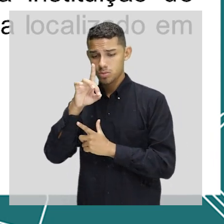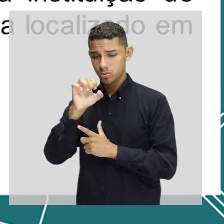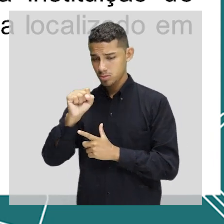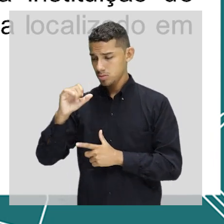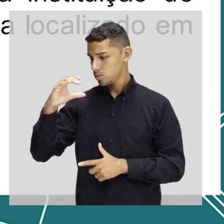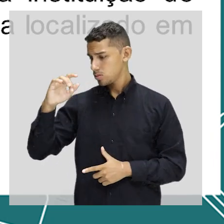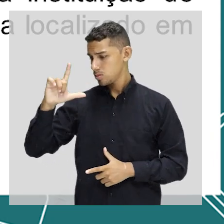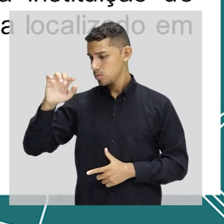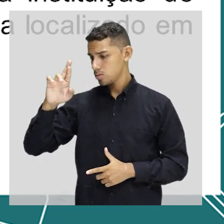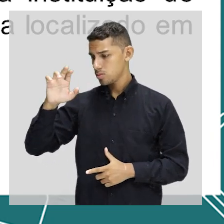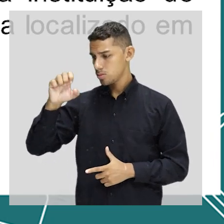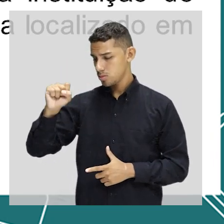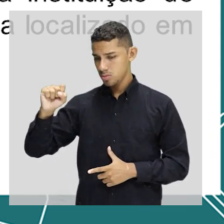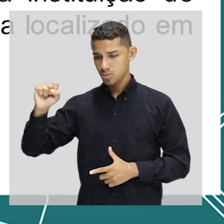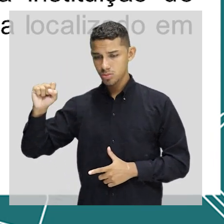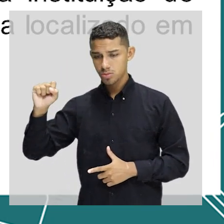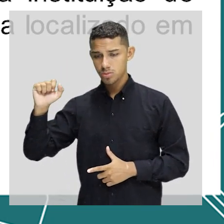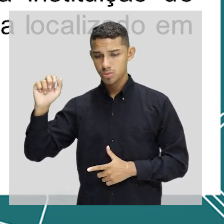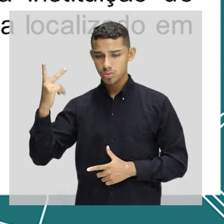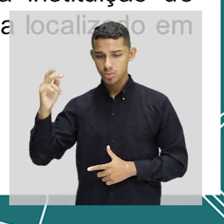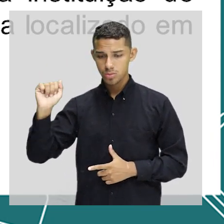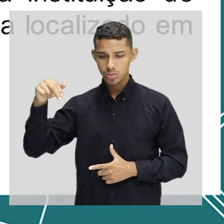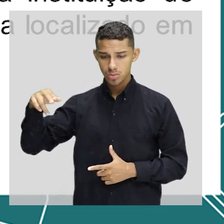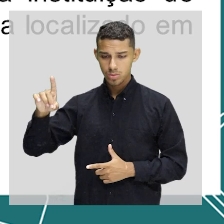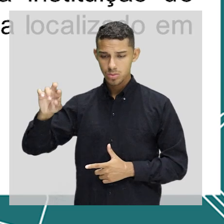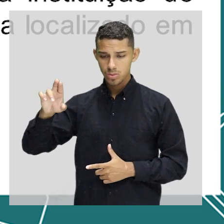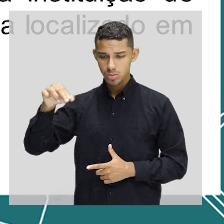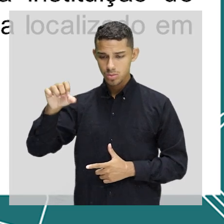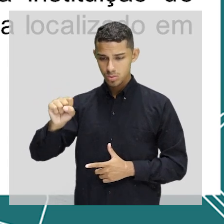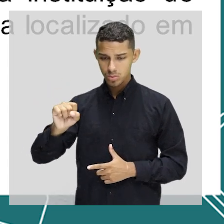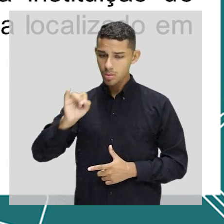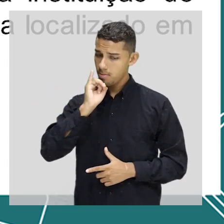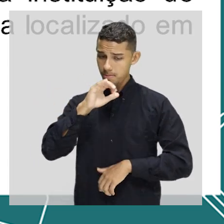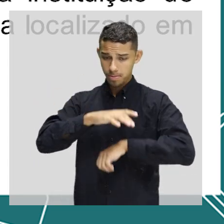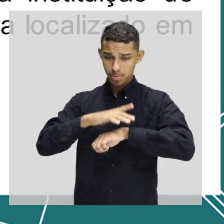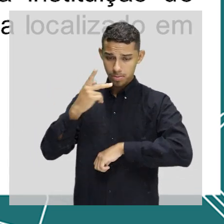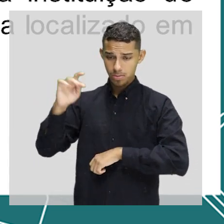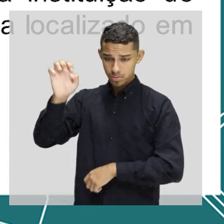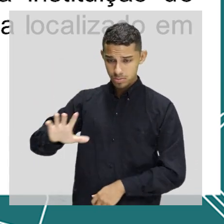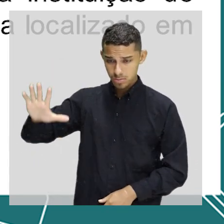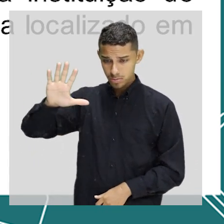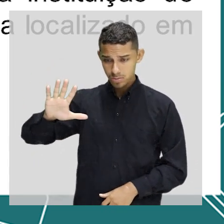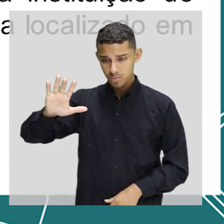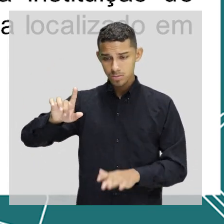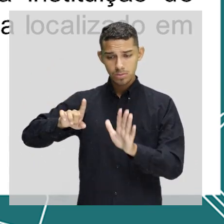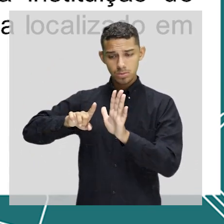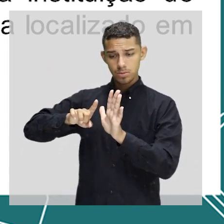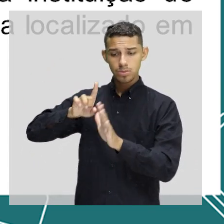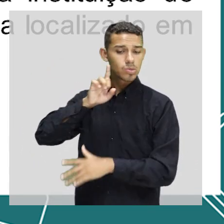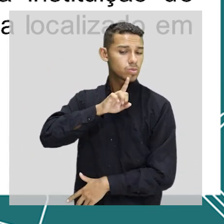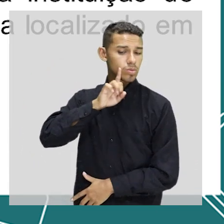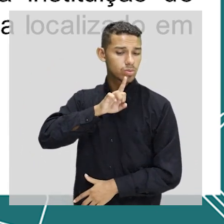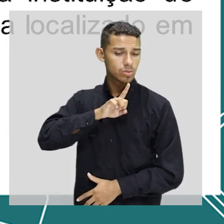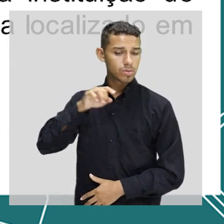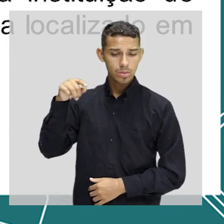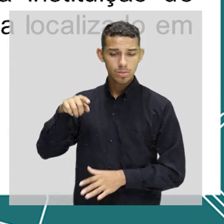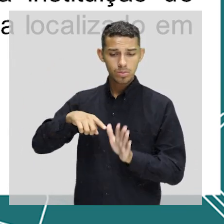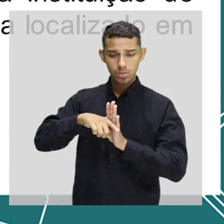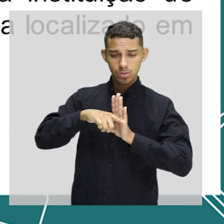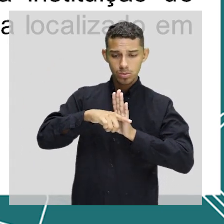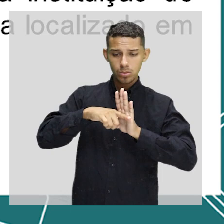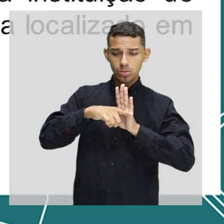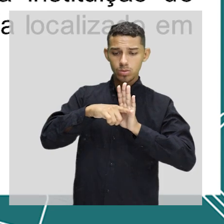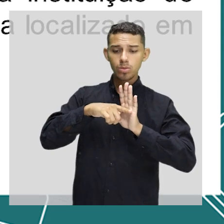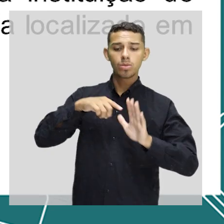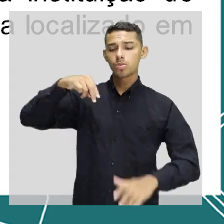é o maior acelerador de partículas do mundo, certo? E pertence à Organização Europeia para a Pesquisa Nuclear. Vamos falar mais sobre ele,